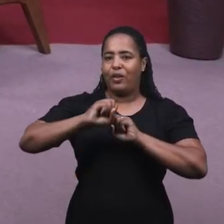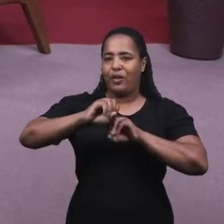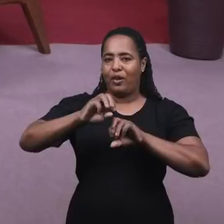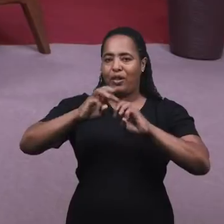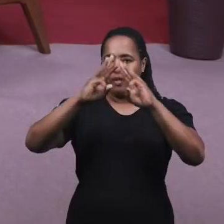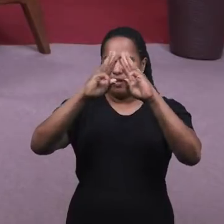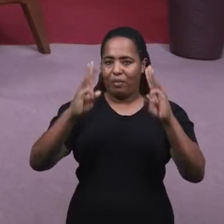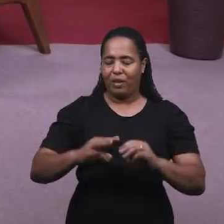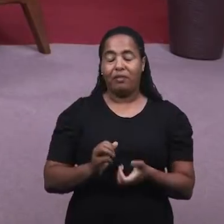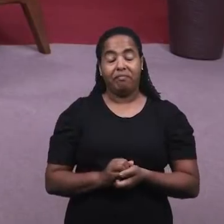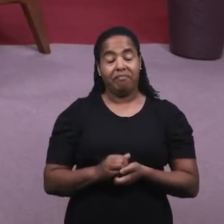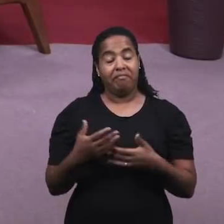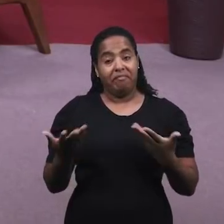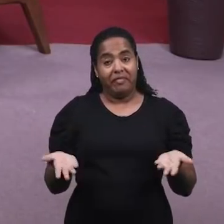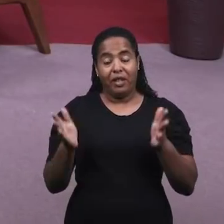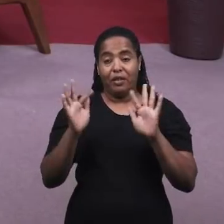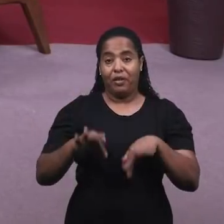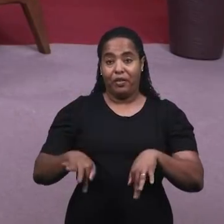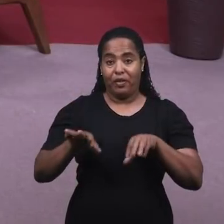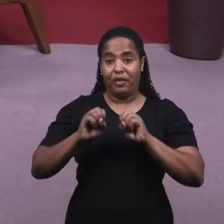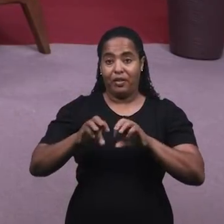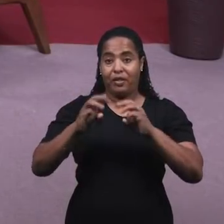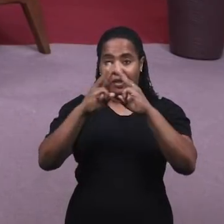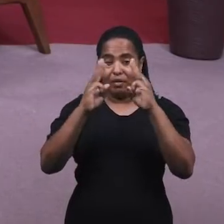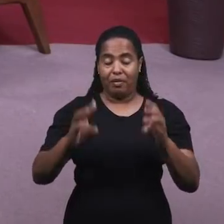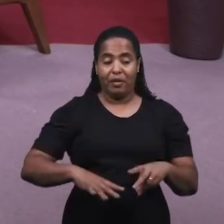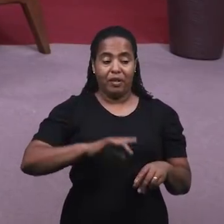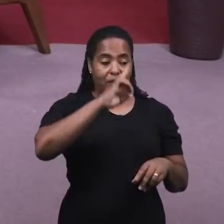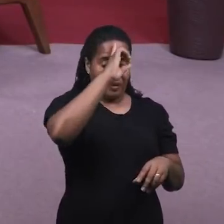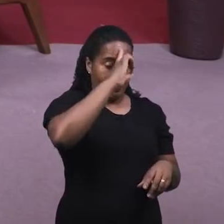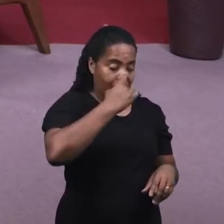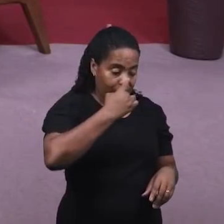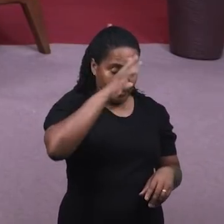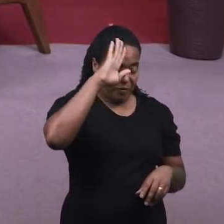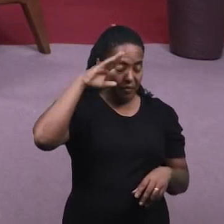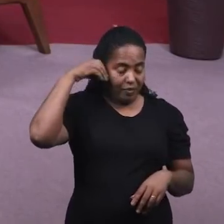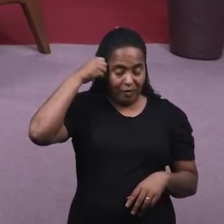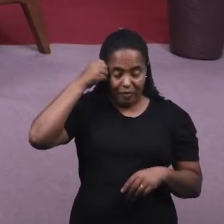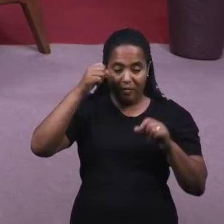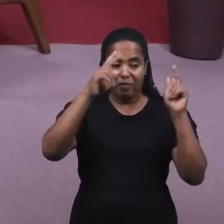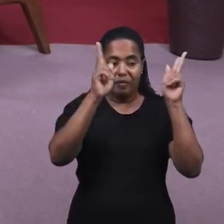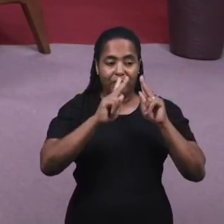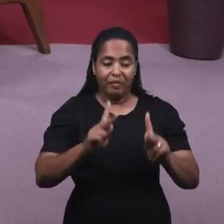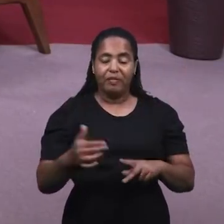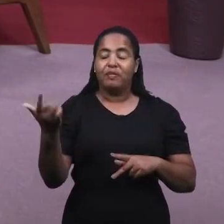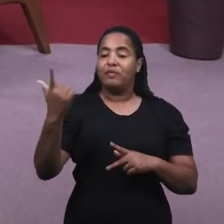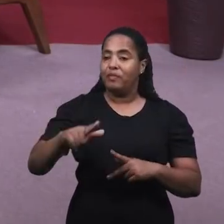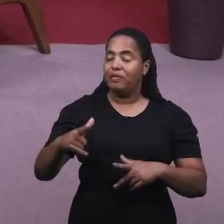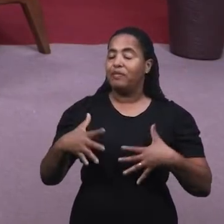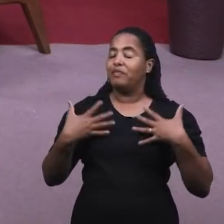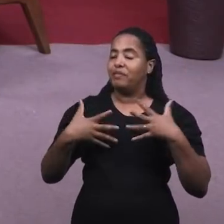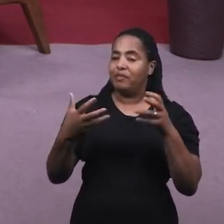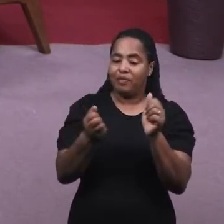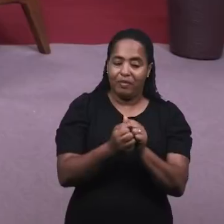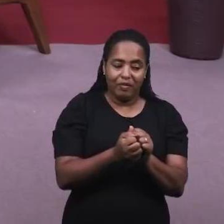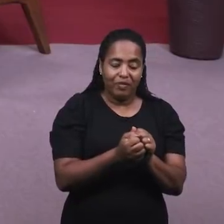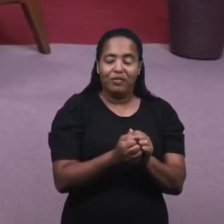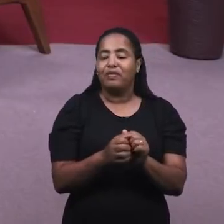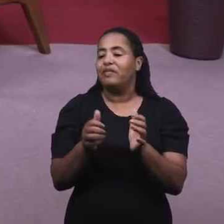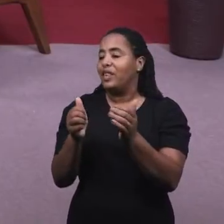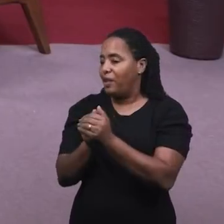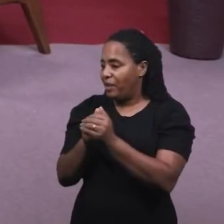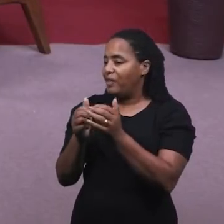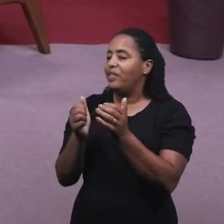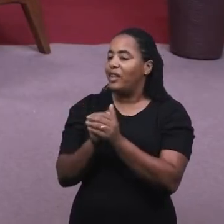do Manaim. Chegamos assim ao final do Lições do Manaim. Daniel, Sérgio, a paz do Senhor, foi mais uma vez uma grande alegria estarmos juntos, um grande prazer. Amém.